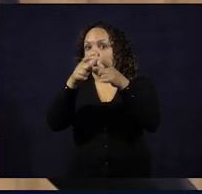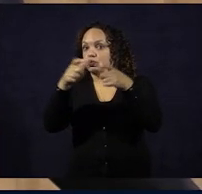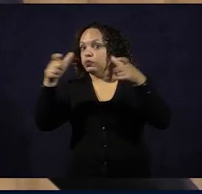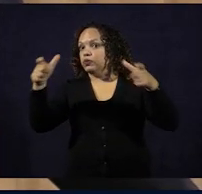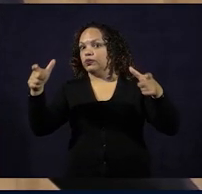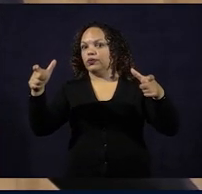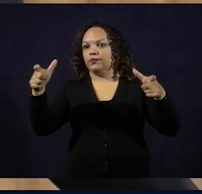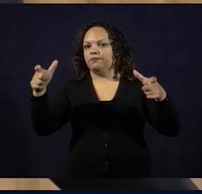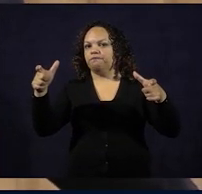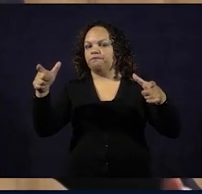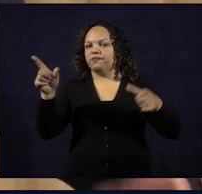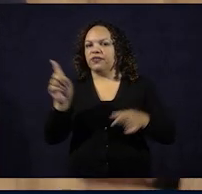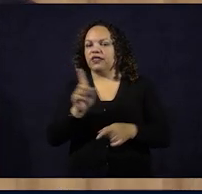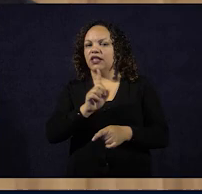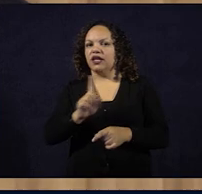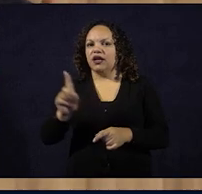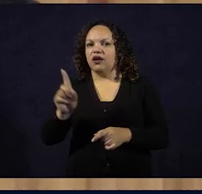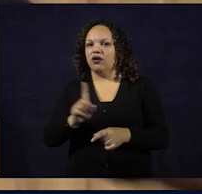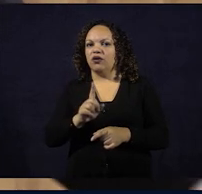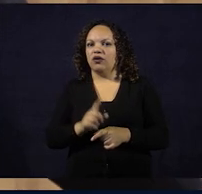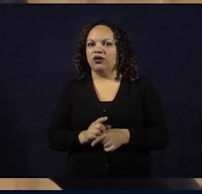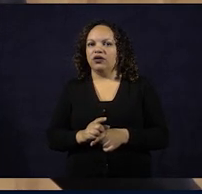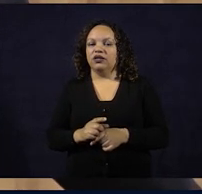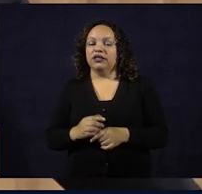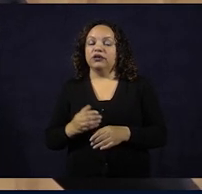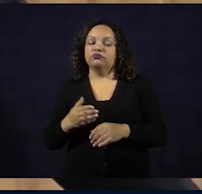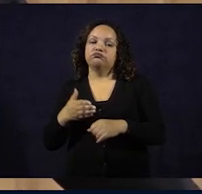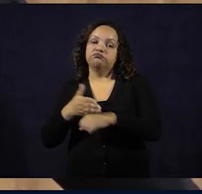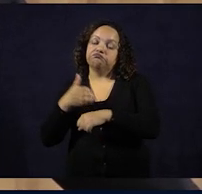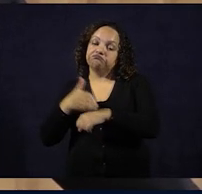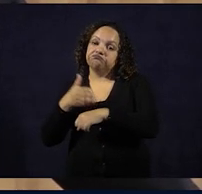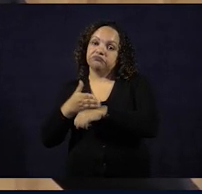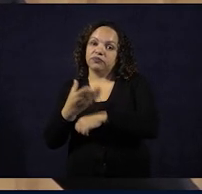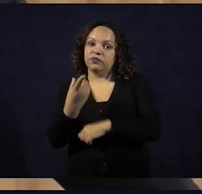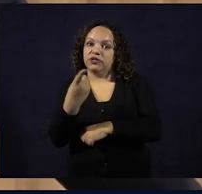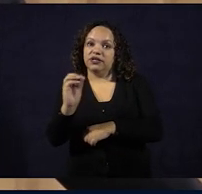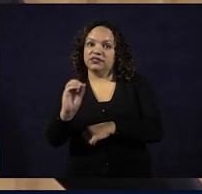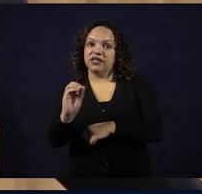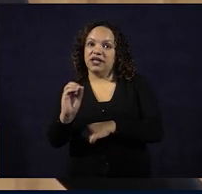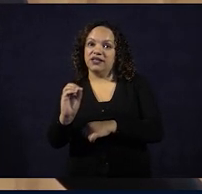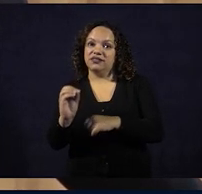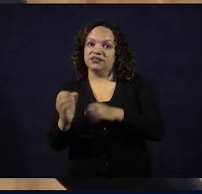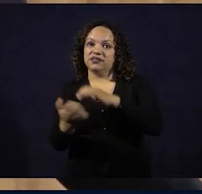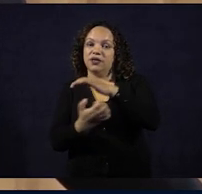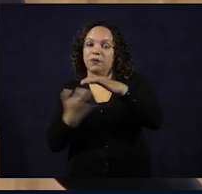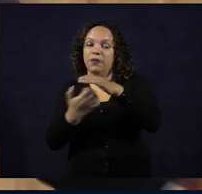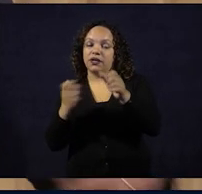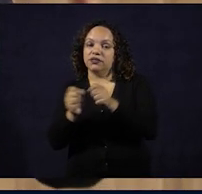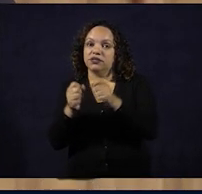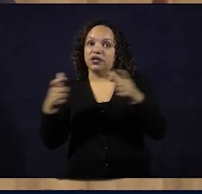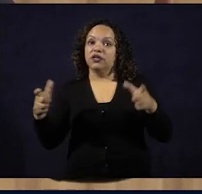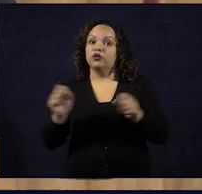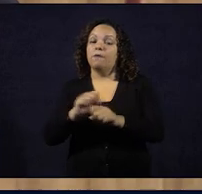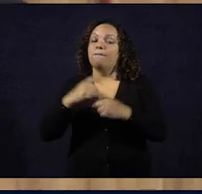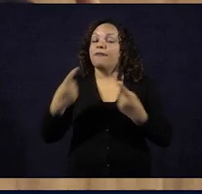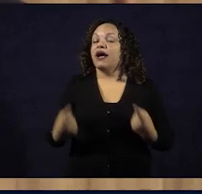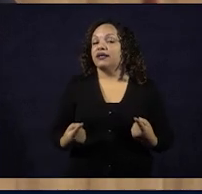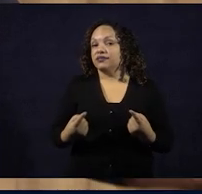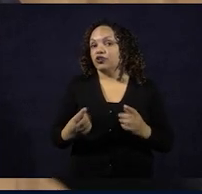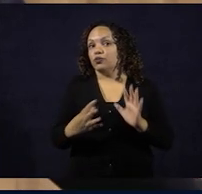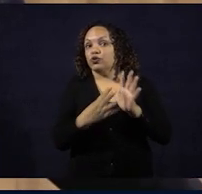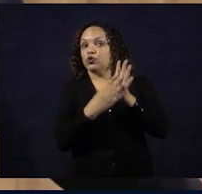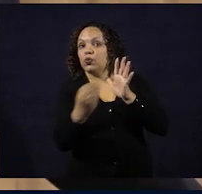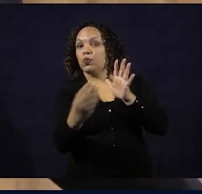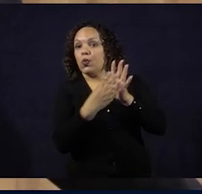no setor energético Nós não estávamos nem entre as 10 maiores empresas mas a gente tinha um modelo de negócio